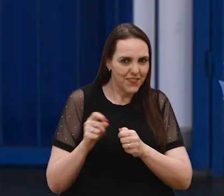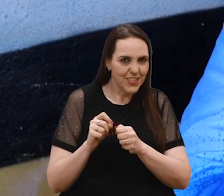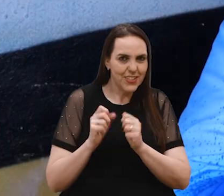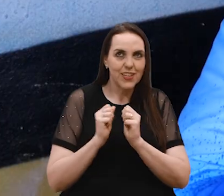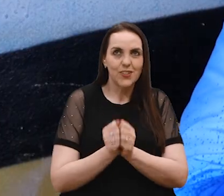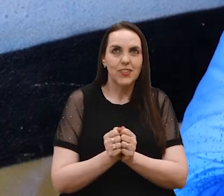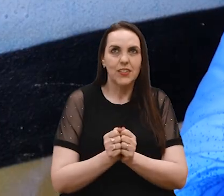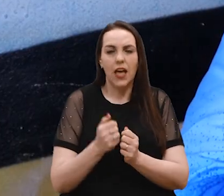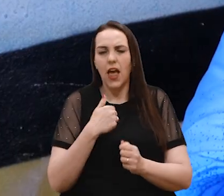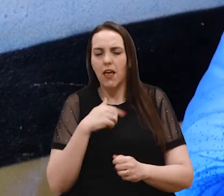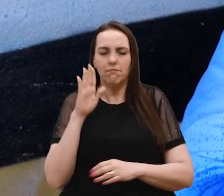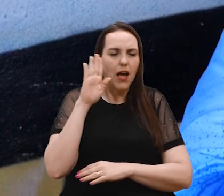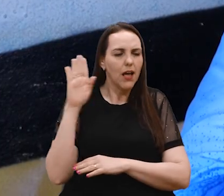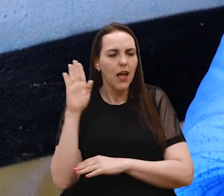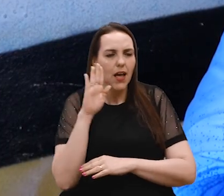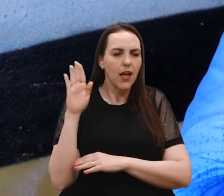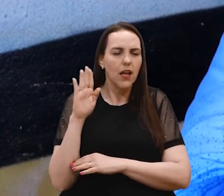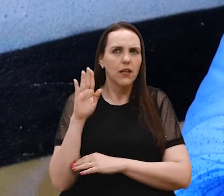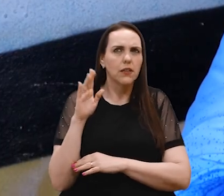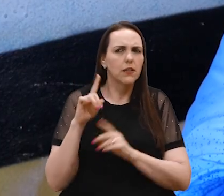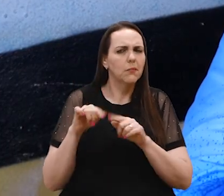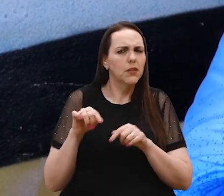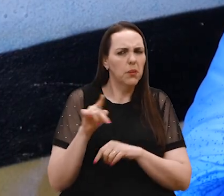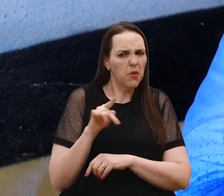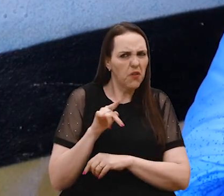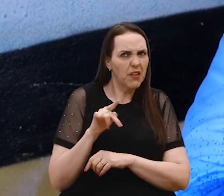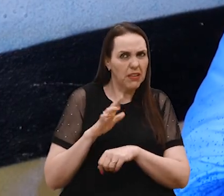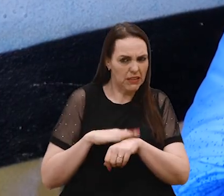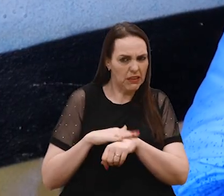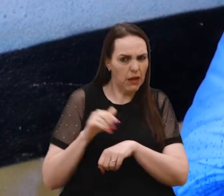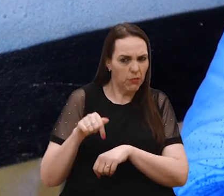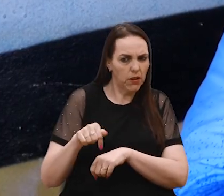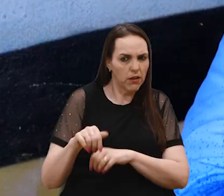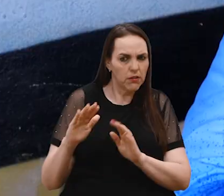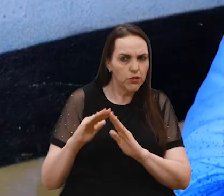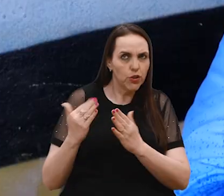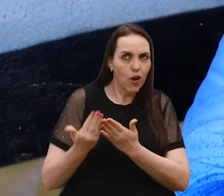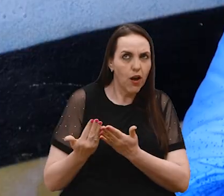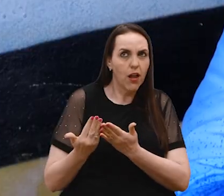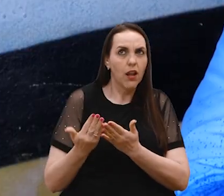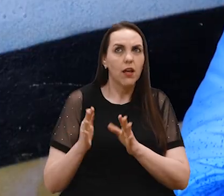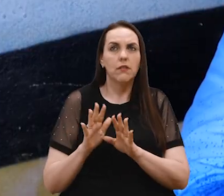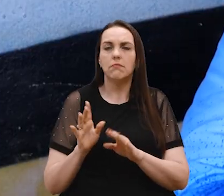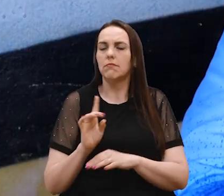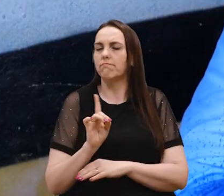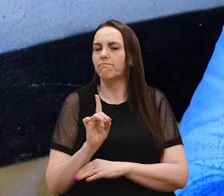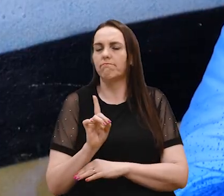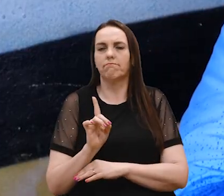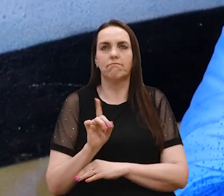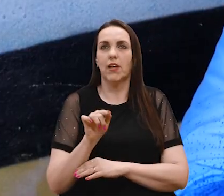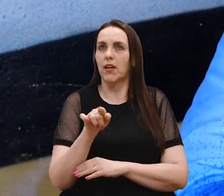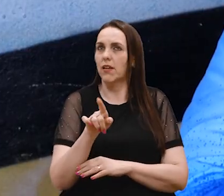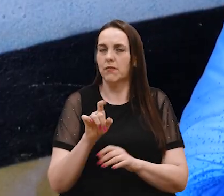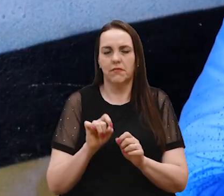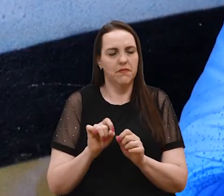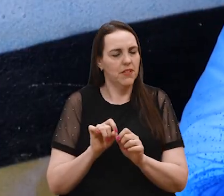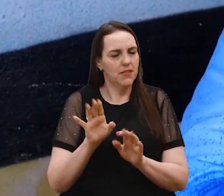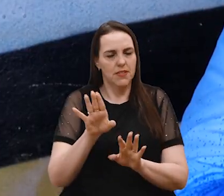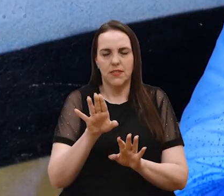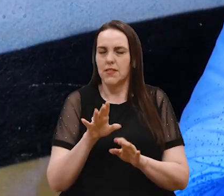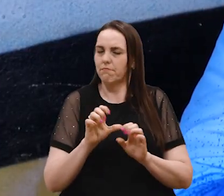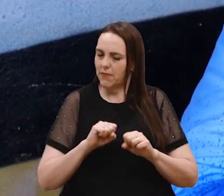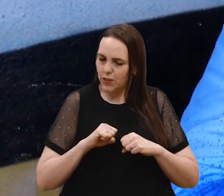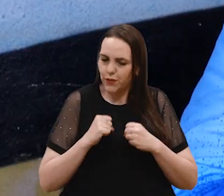comigo? Eu. Tá, mas, prof, nós vamos ter tempo aqui na escola. Não, vocês vão ter que